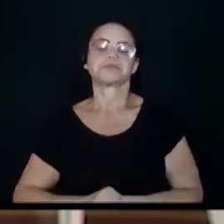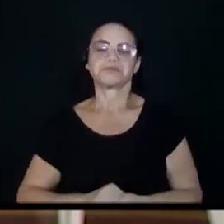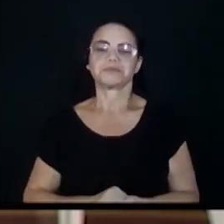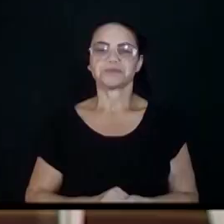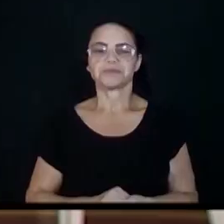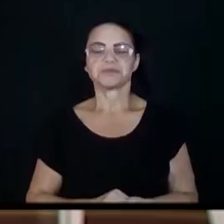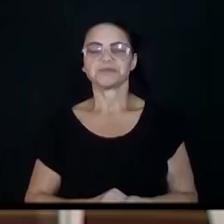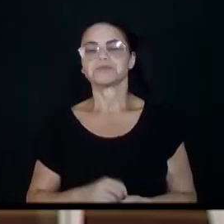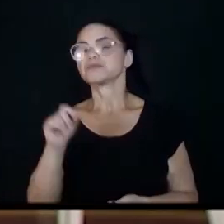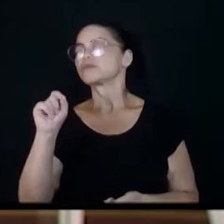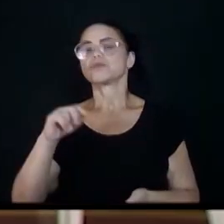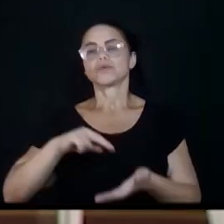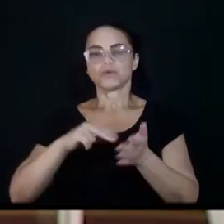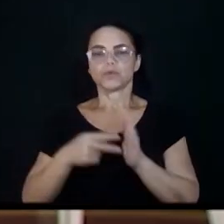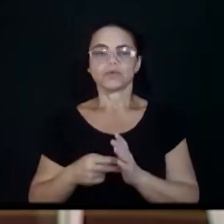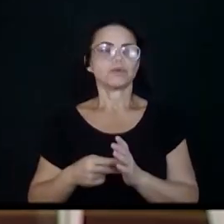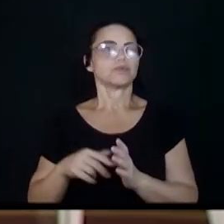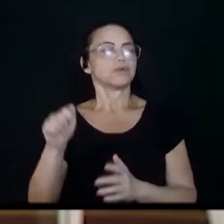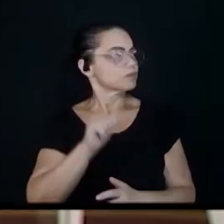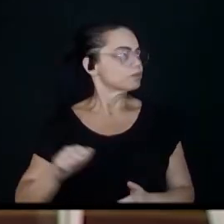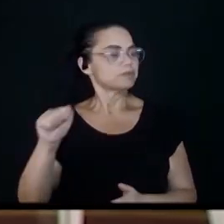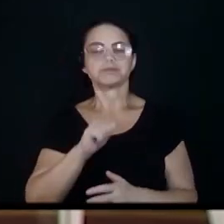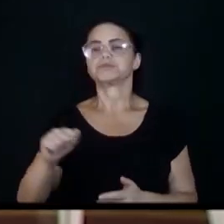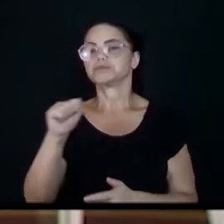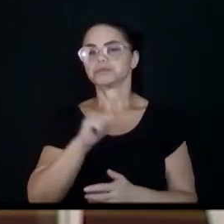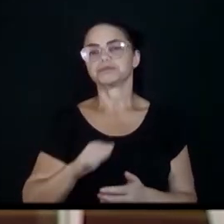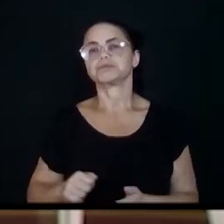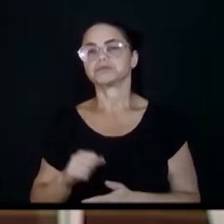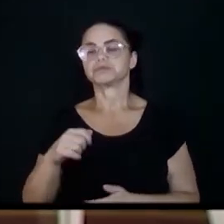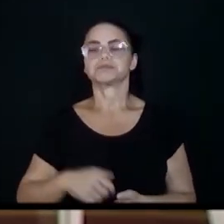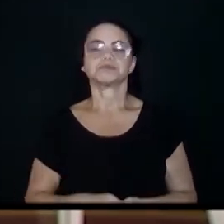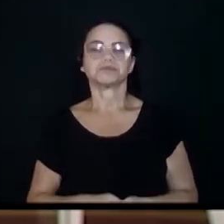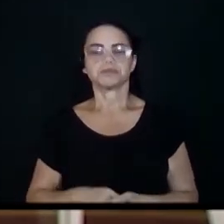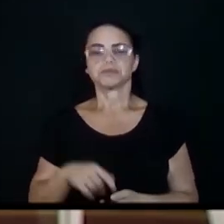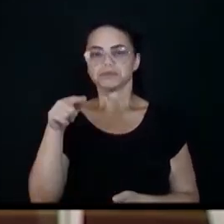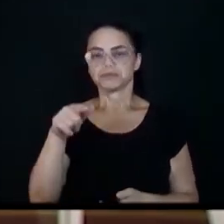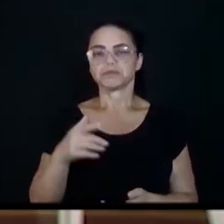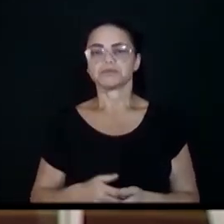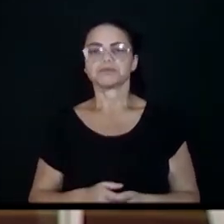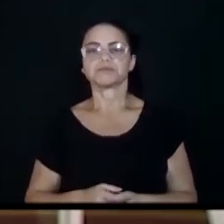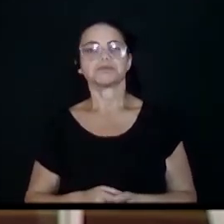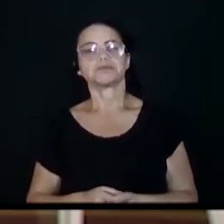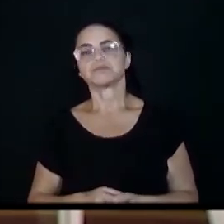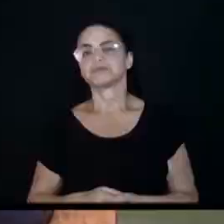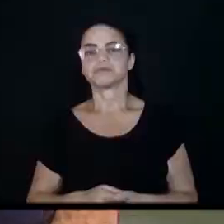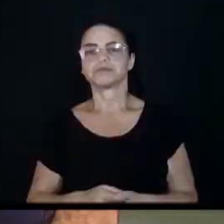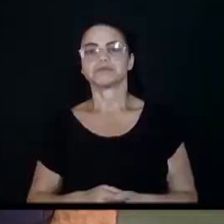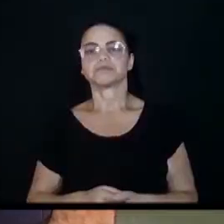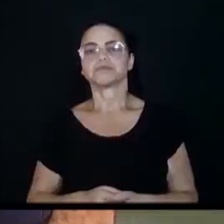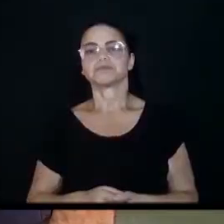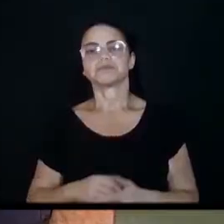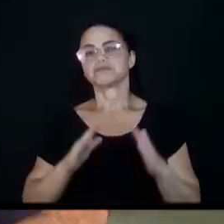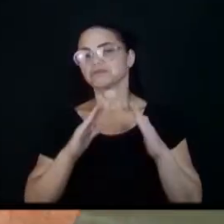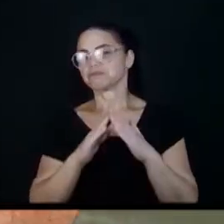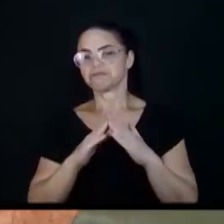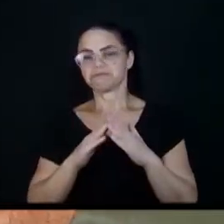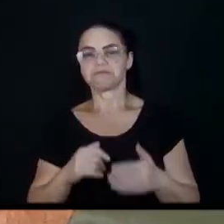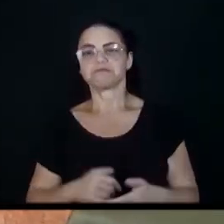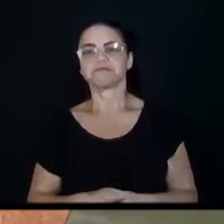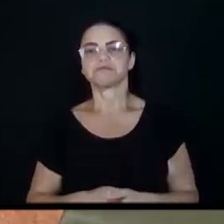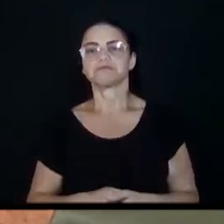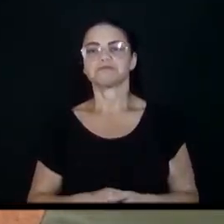significa a Associação Direito de Ser para você? Um lar. Como que foi para